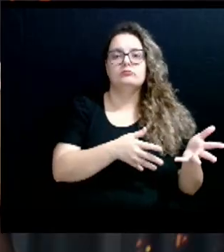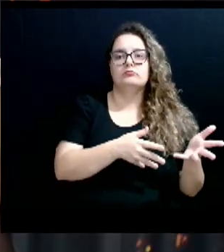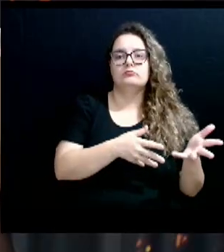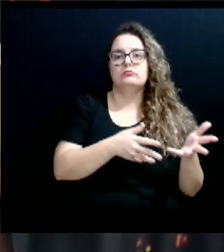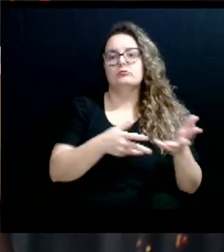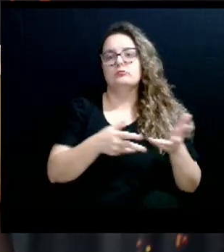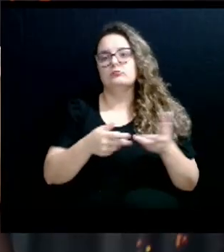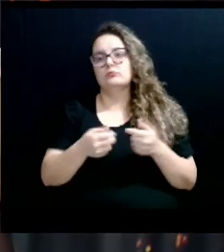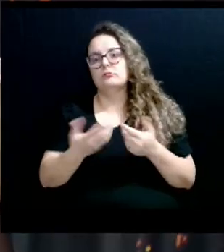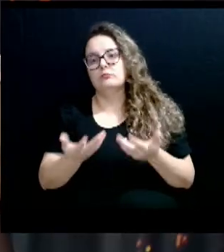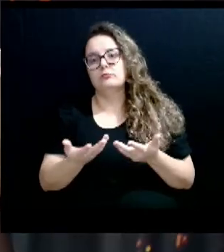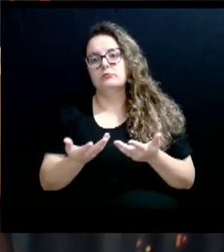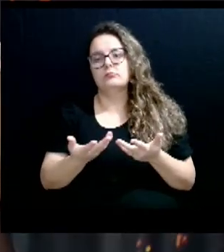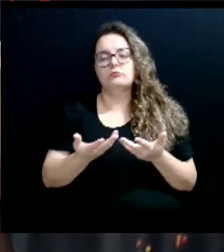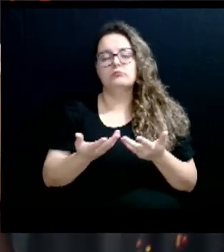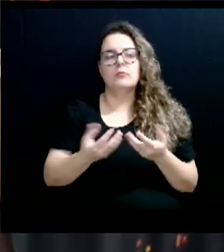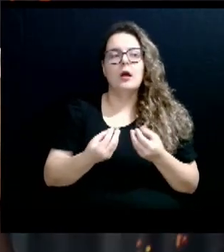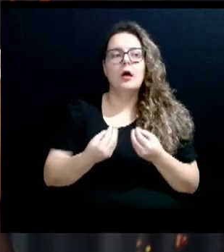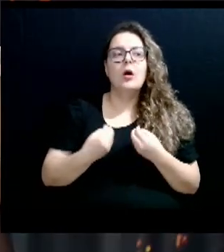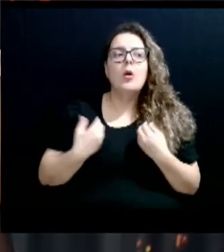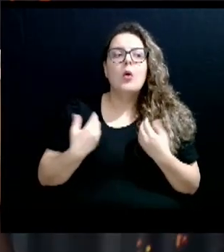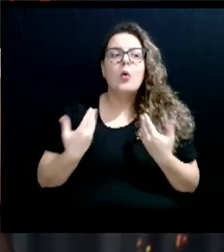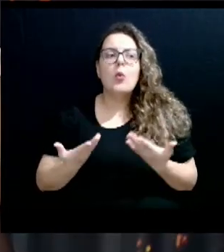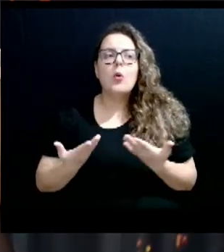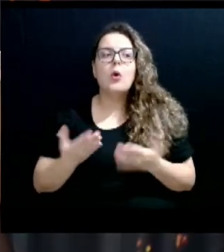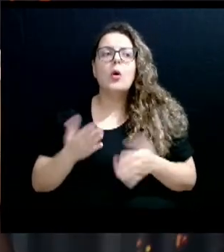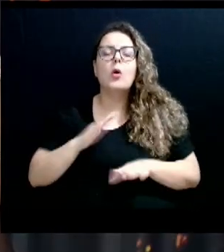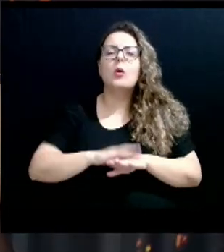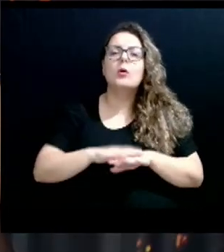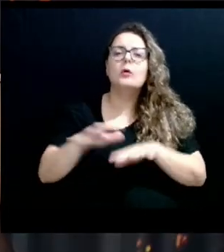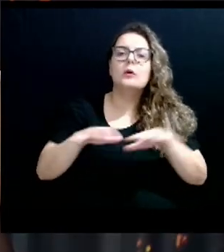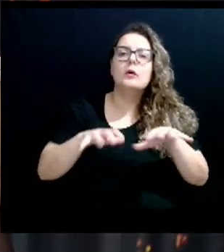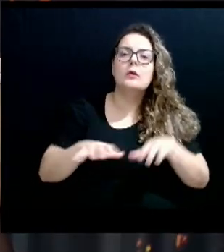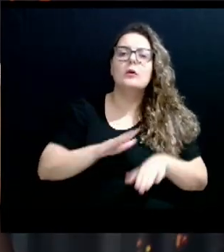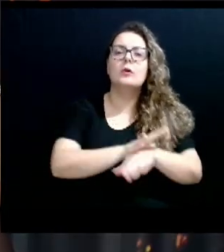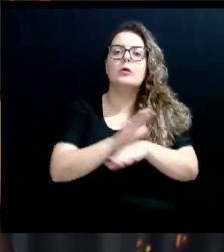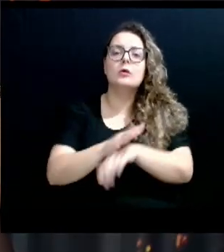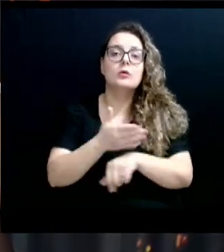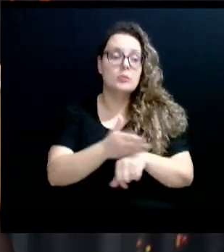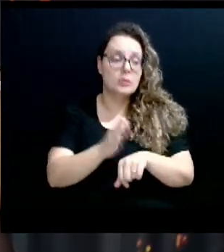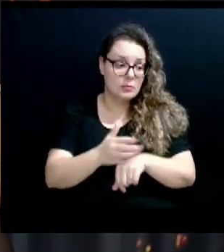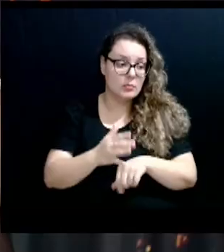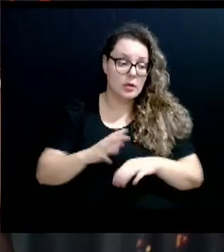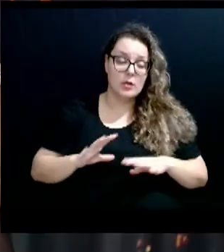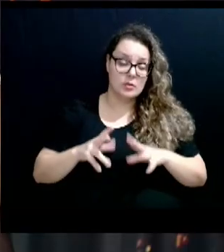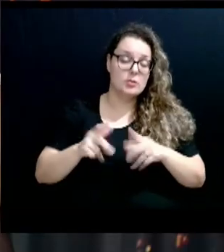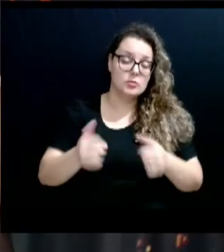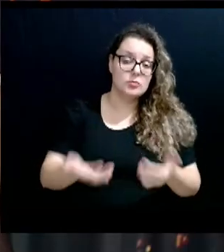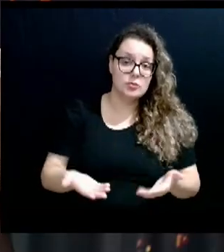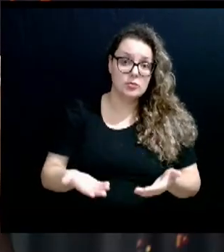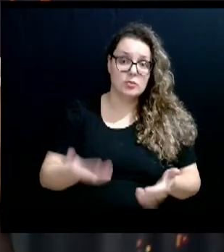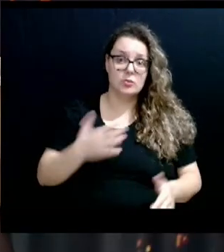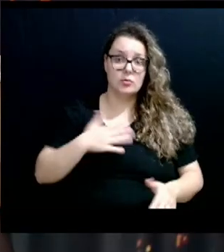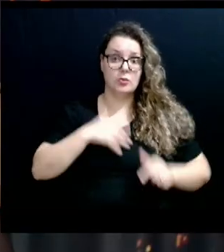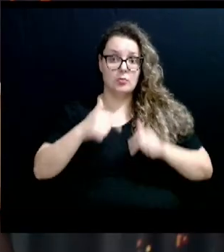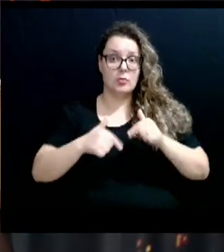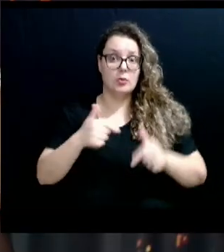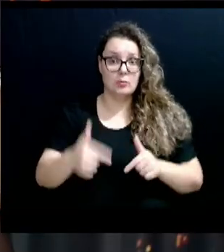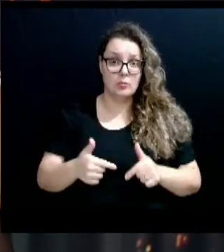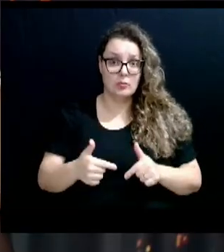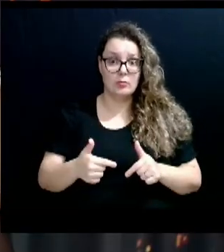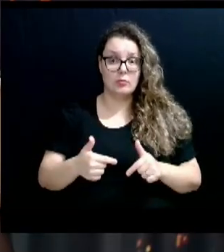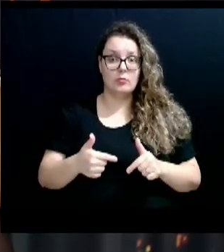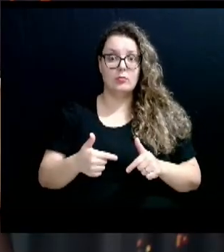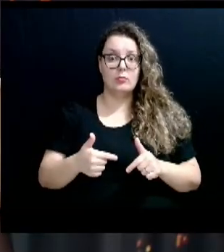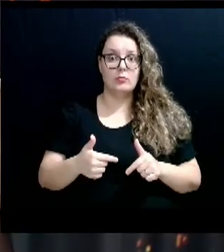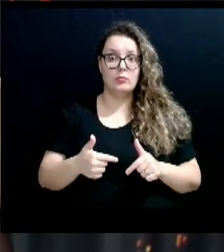a funcionalidade, a contribuição, a colaboração prática e coletiva do meu trabalho para com o mundo, para a